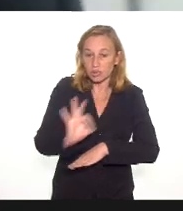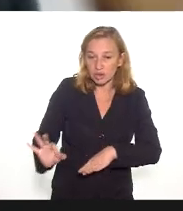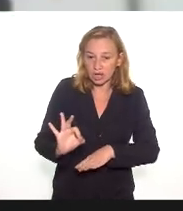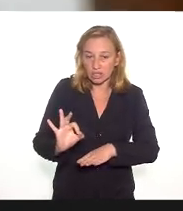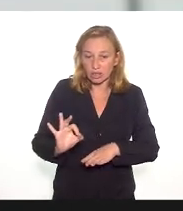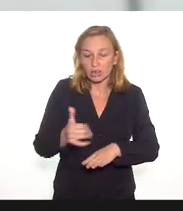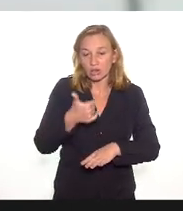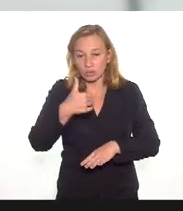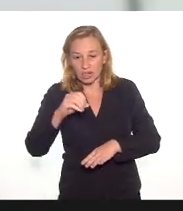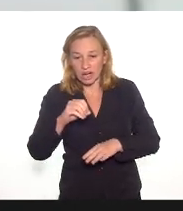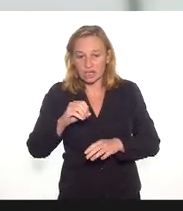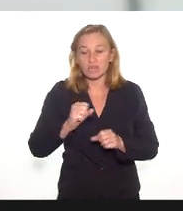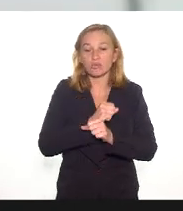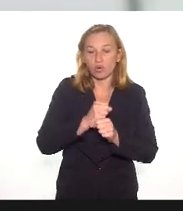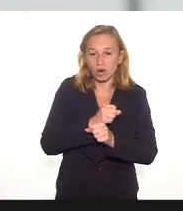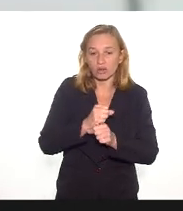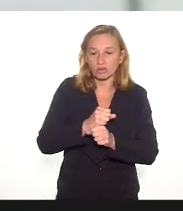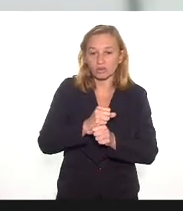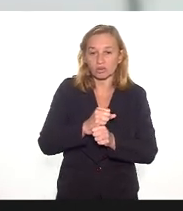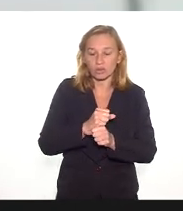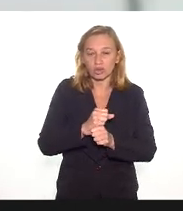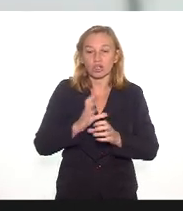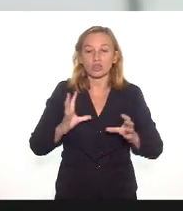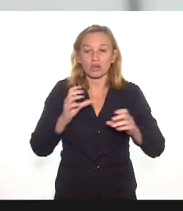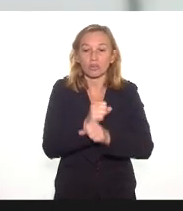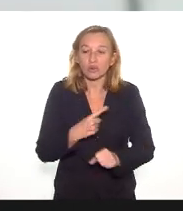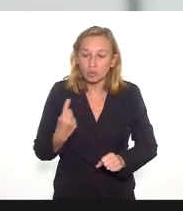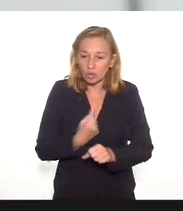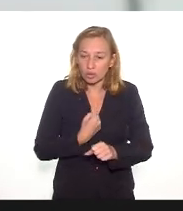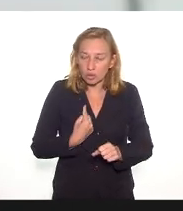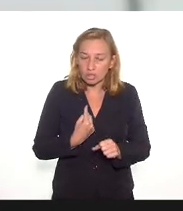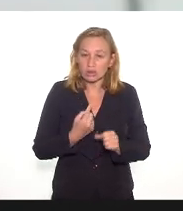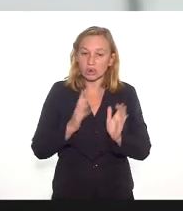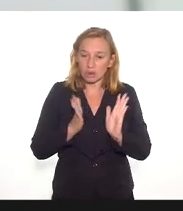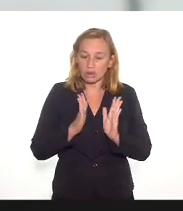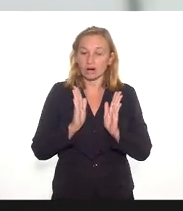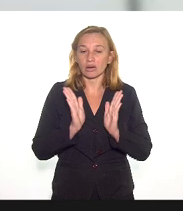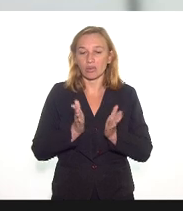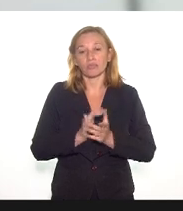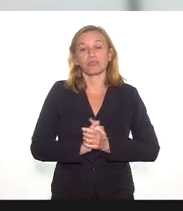ano, contando com o ano que nós estamos. Para. Então,